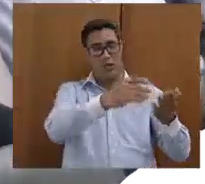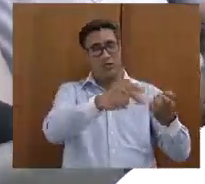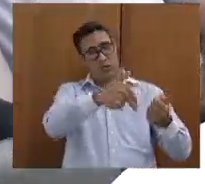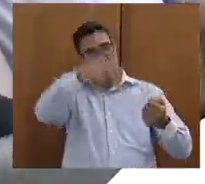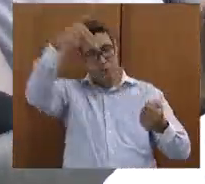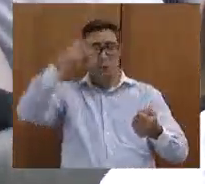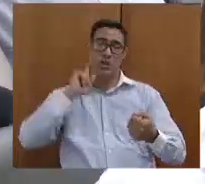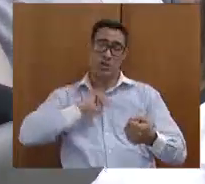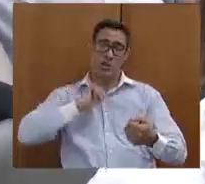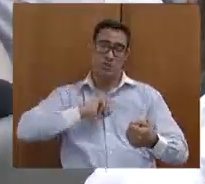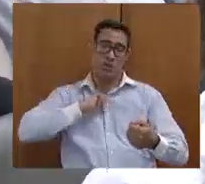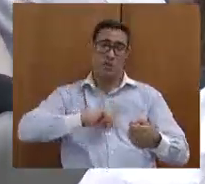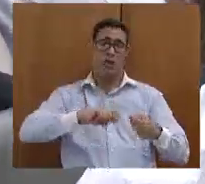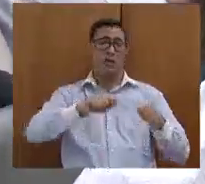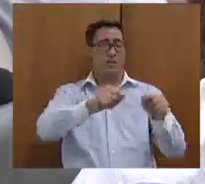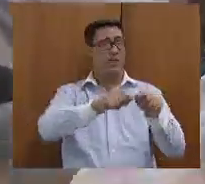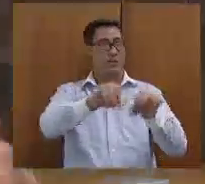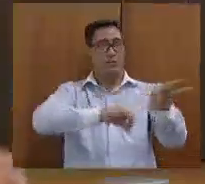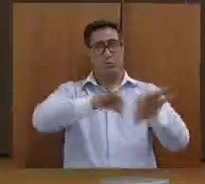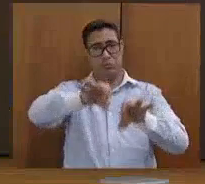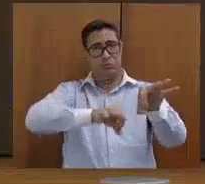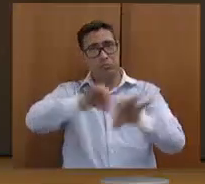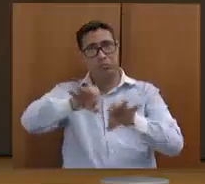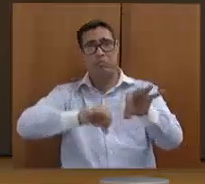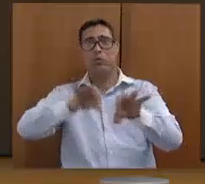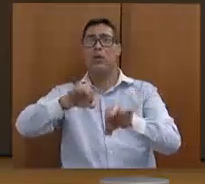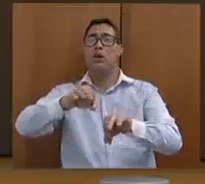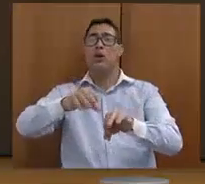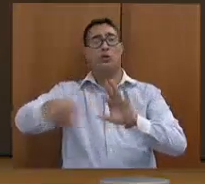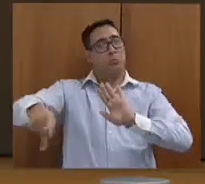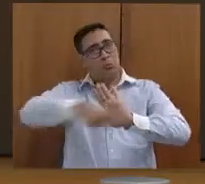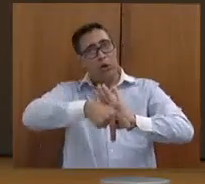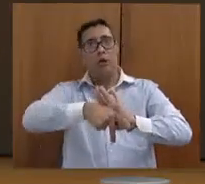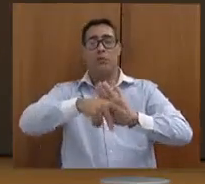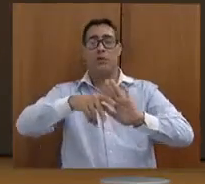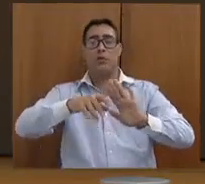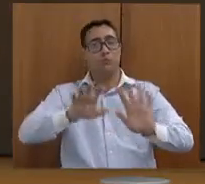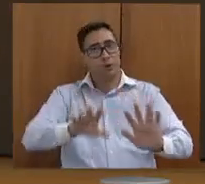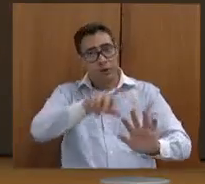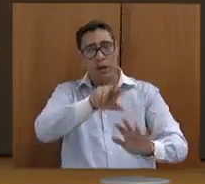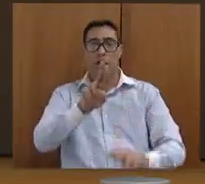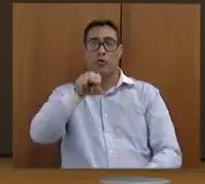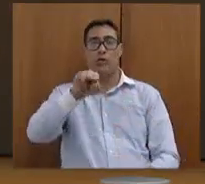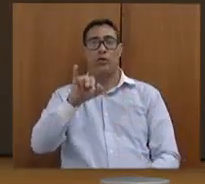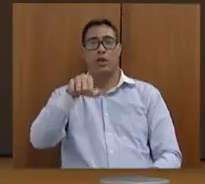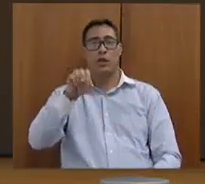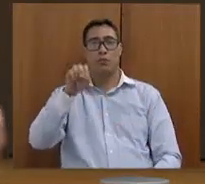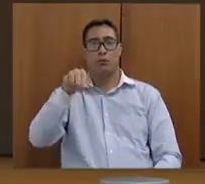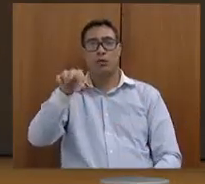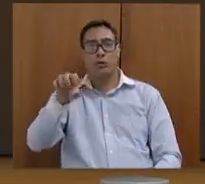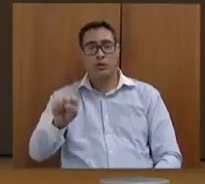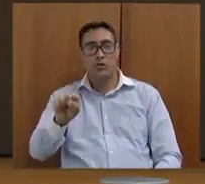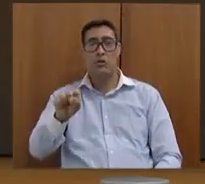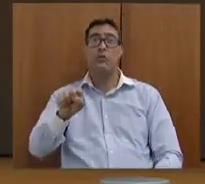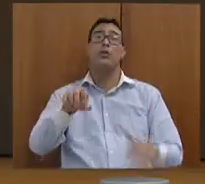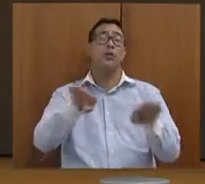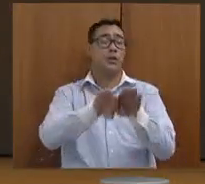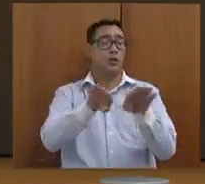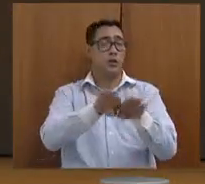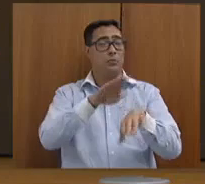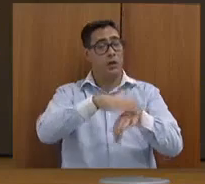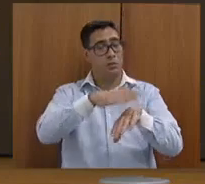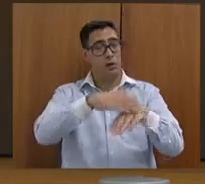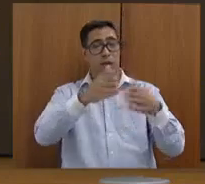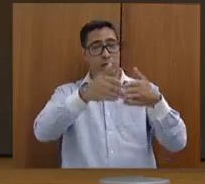uma sede própria completa da unimontes também você a pedido do reitor Wagner